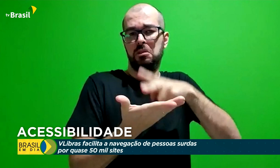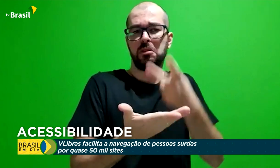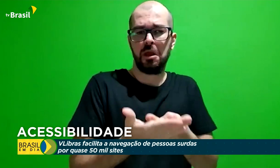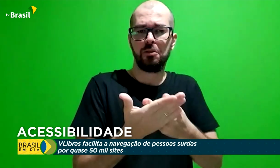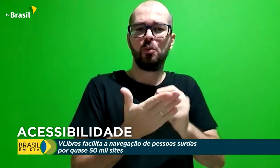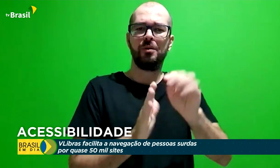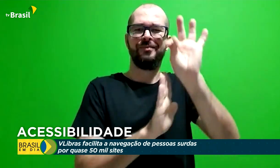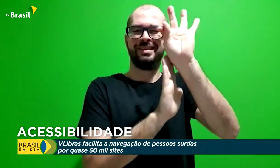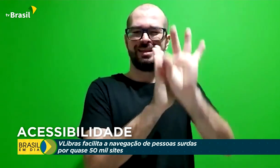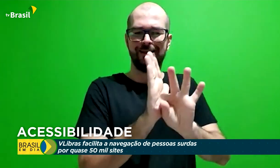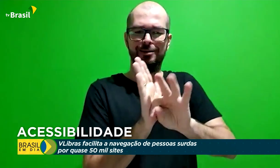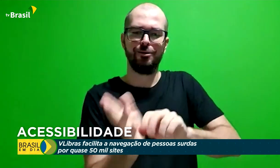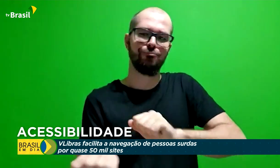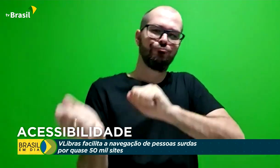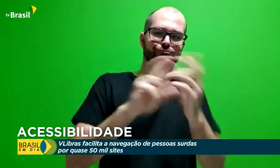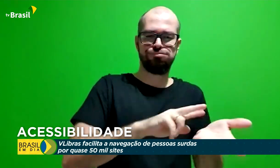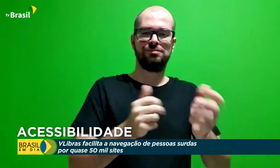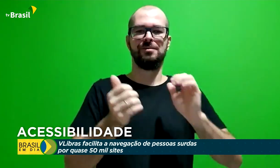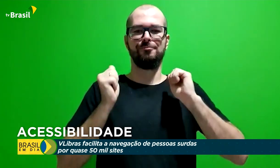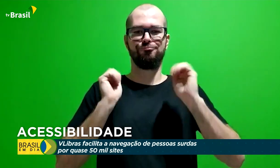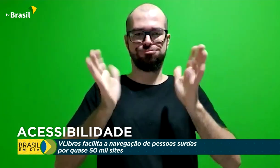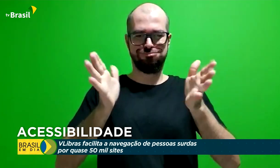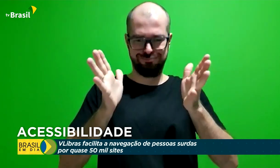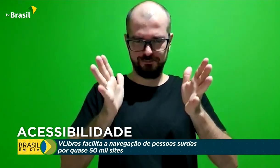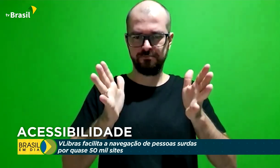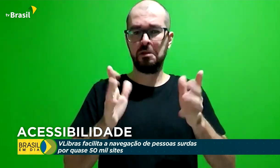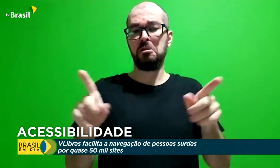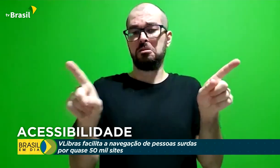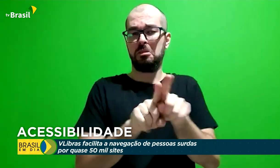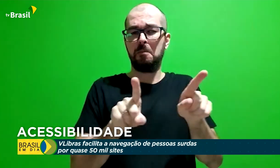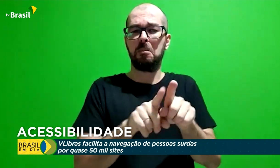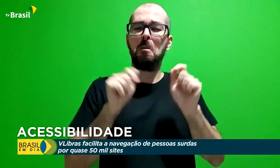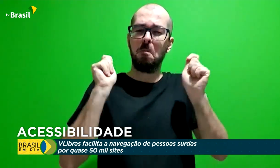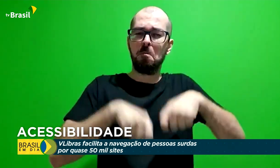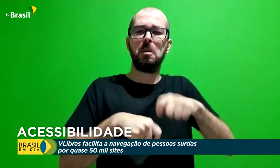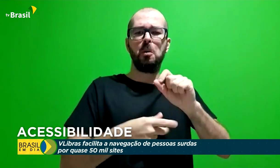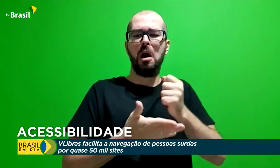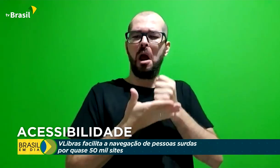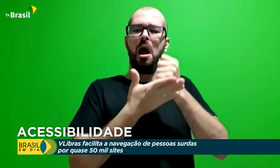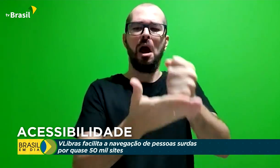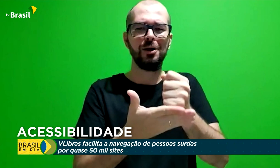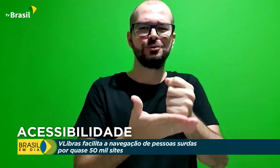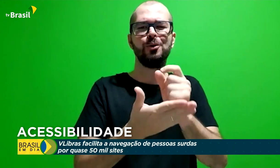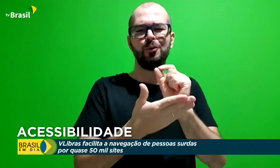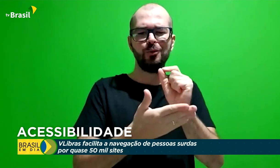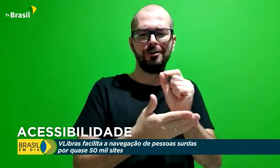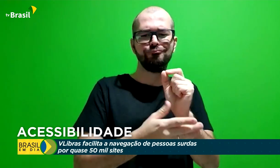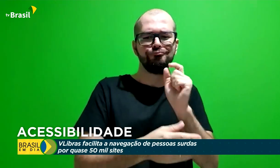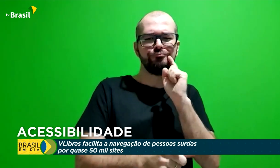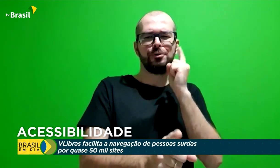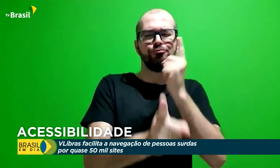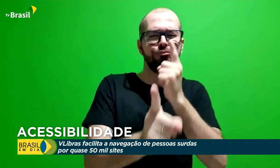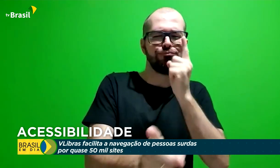Traduz o texto para Libras e também pode ajudar a encontrar um sinal através de uma palavra.